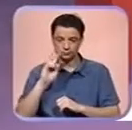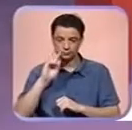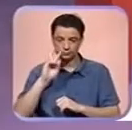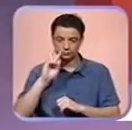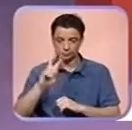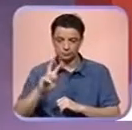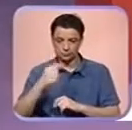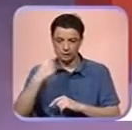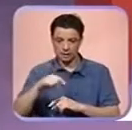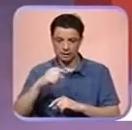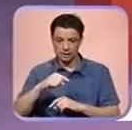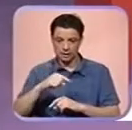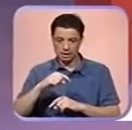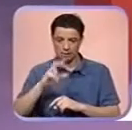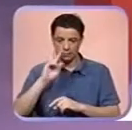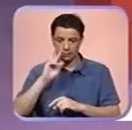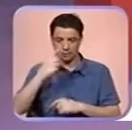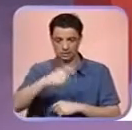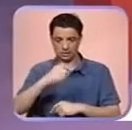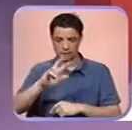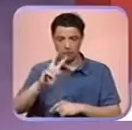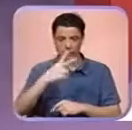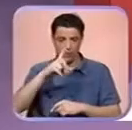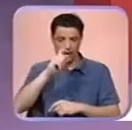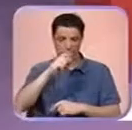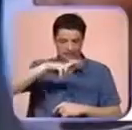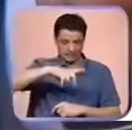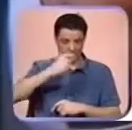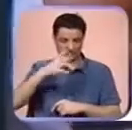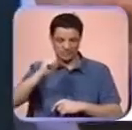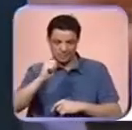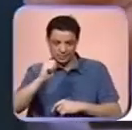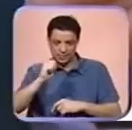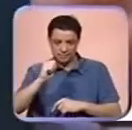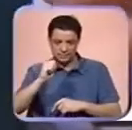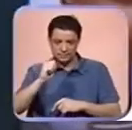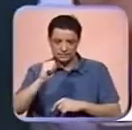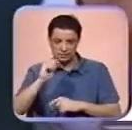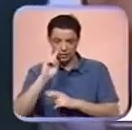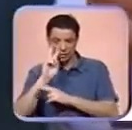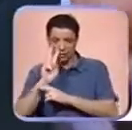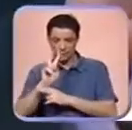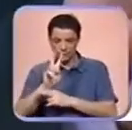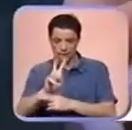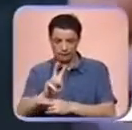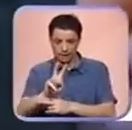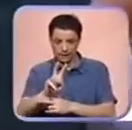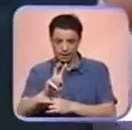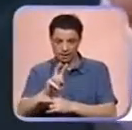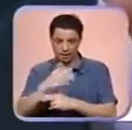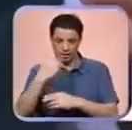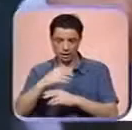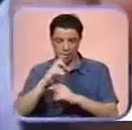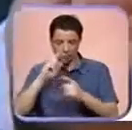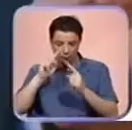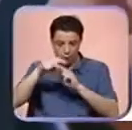pelo globo ocular, pela pupila, não é? Como temos duas lentes transparentes, nosso olho, a córneo cristalino, espreitando pela pupila e iluminando o fundo